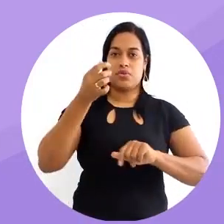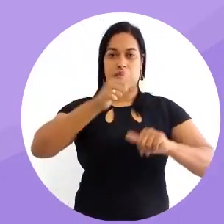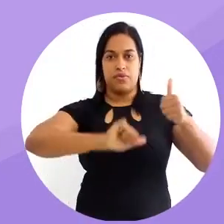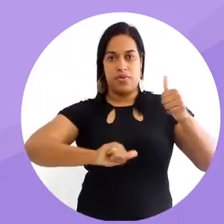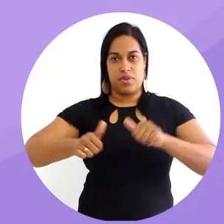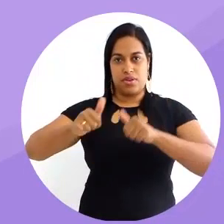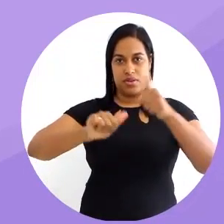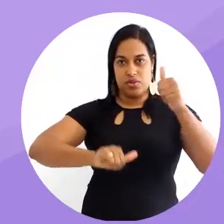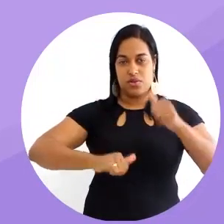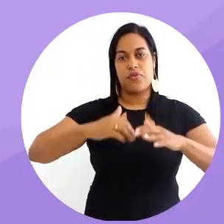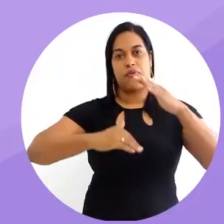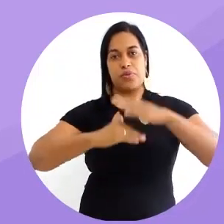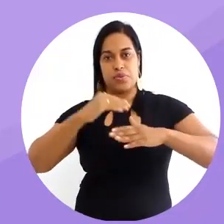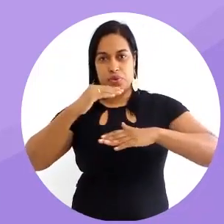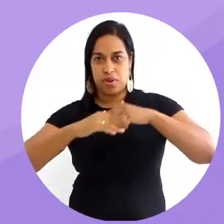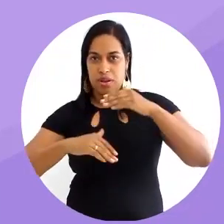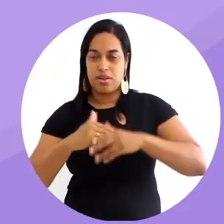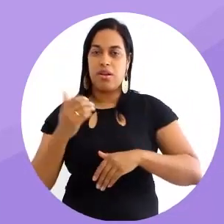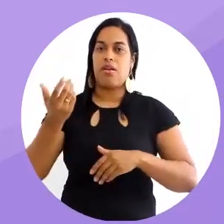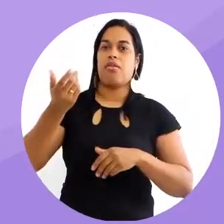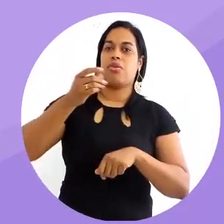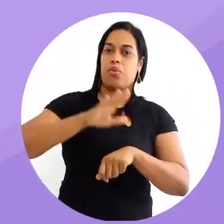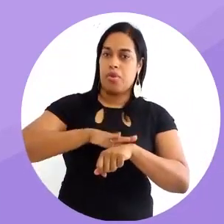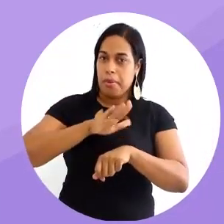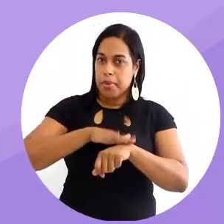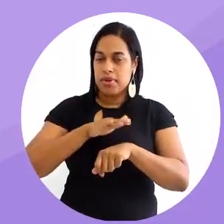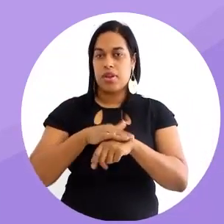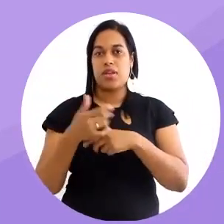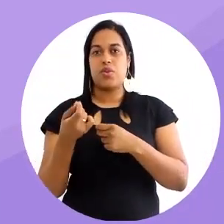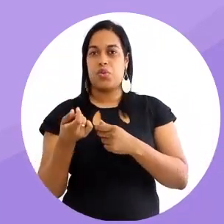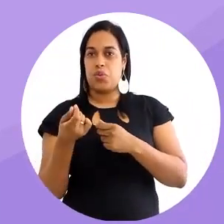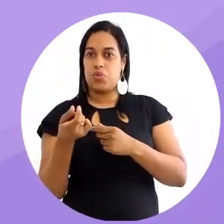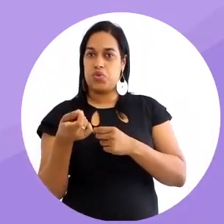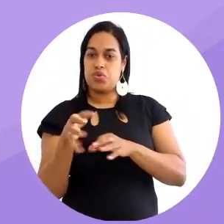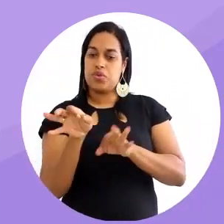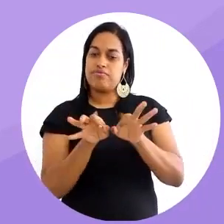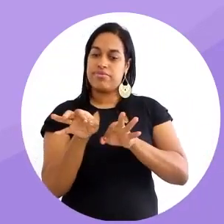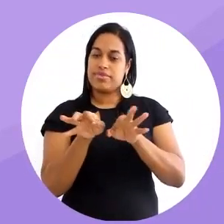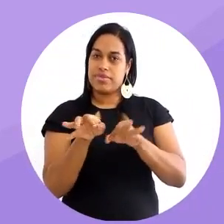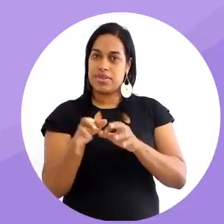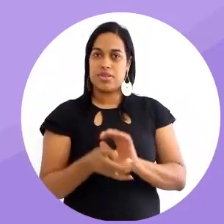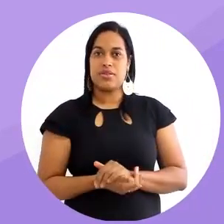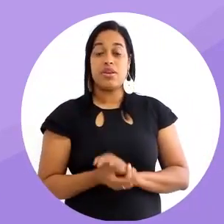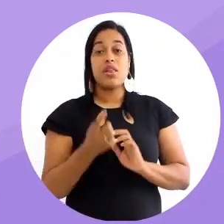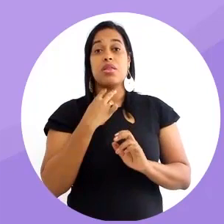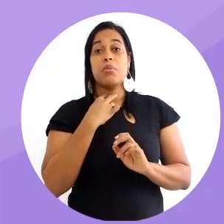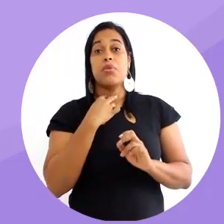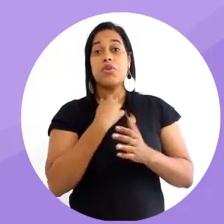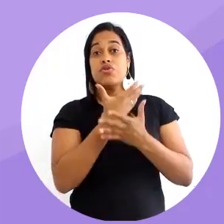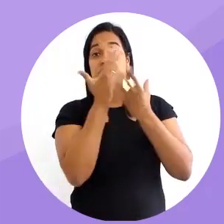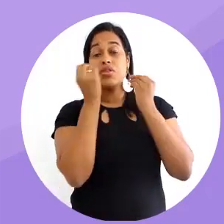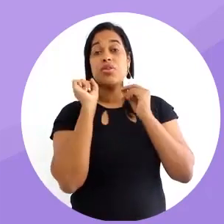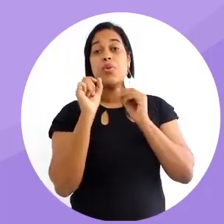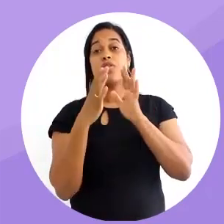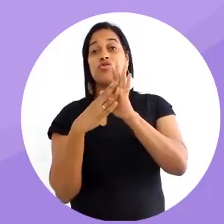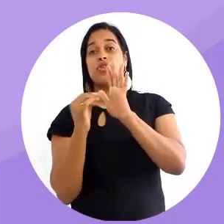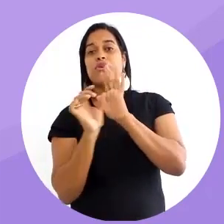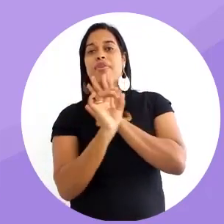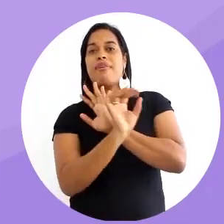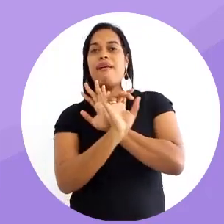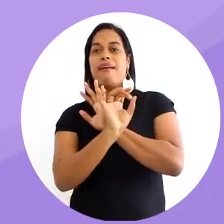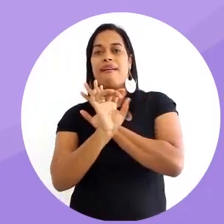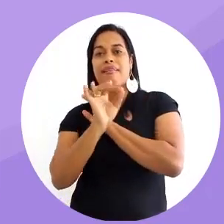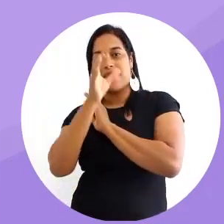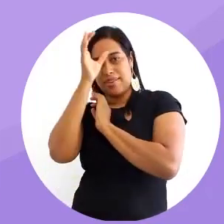quatro critérios: funcionalidade, durabilidade, custo e estética, tá? Sem esquecer, claro, do estilo que